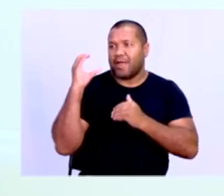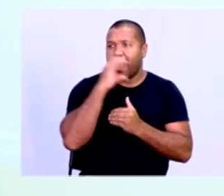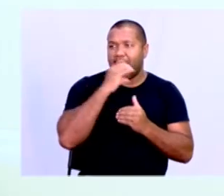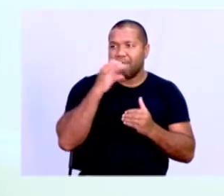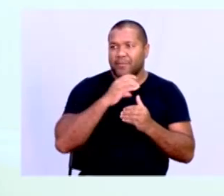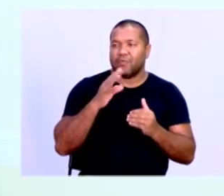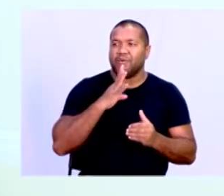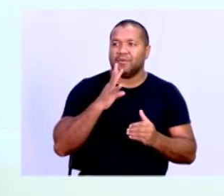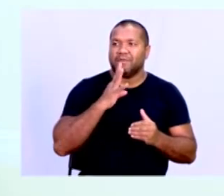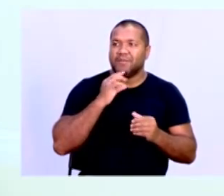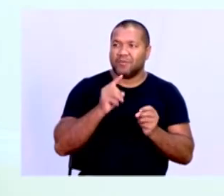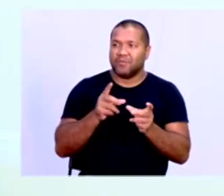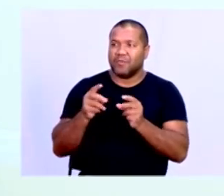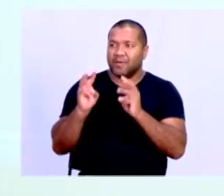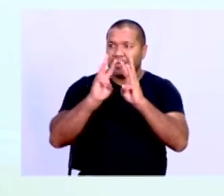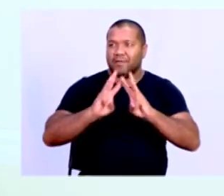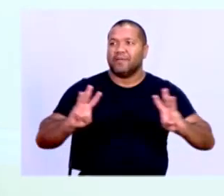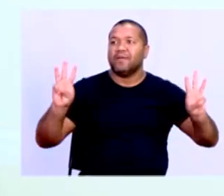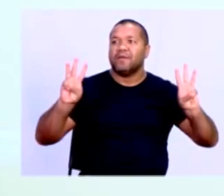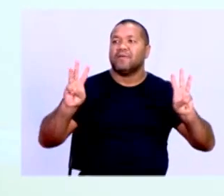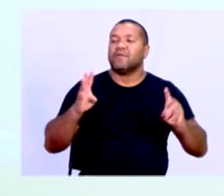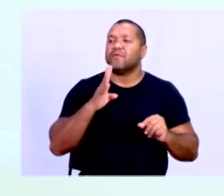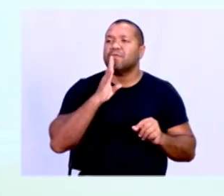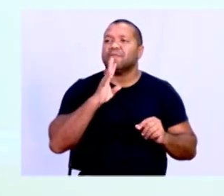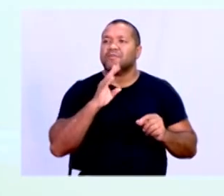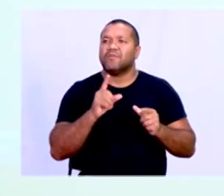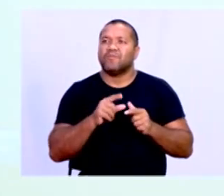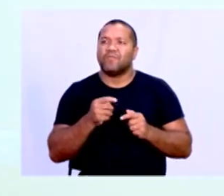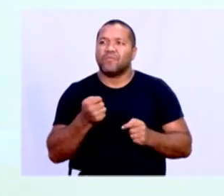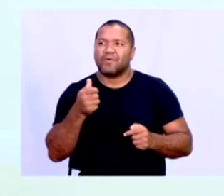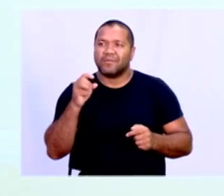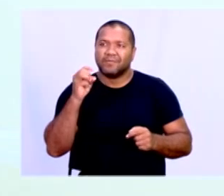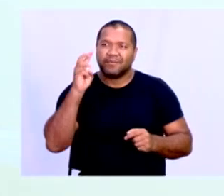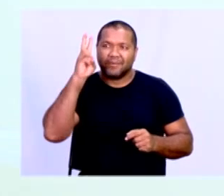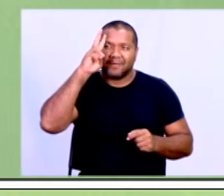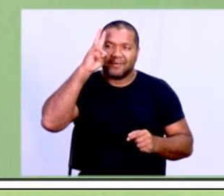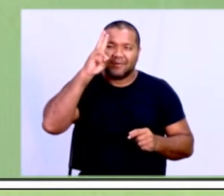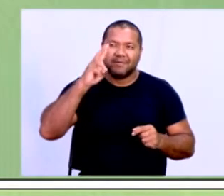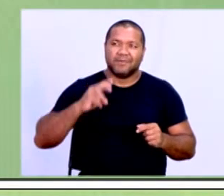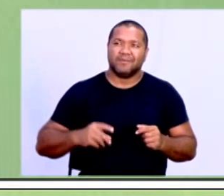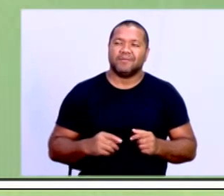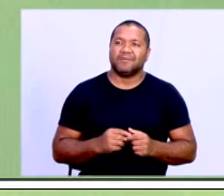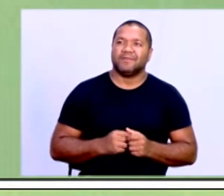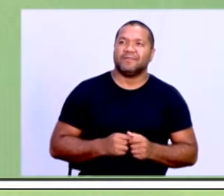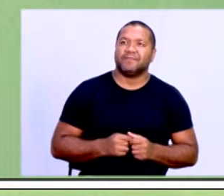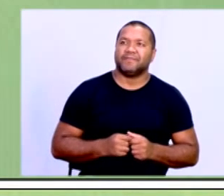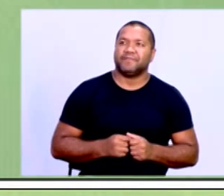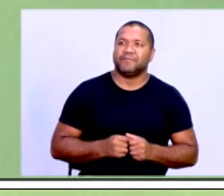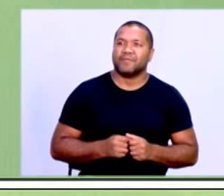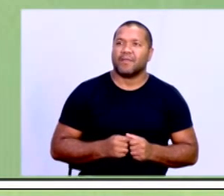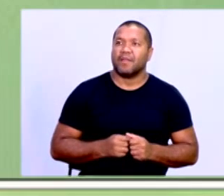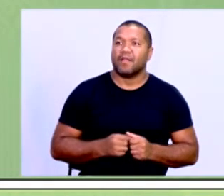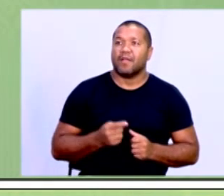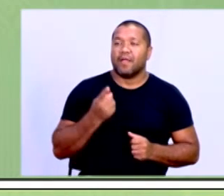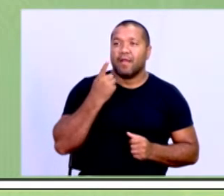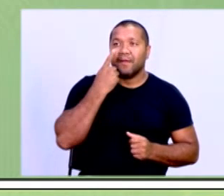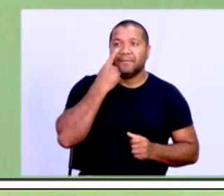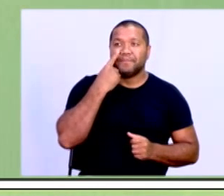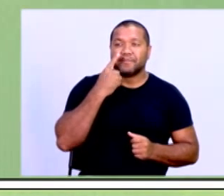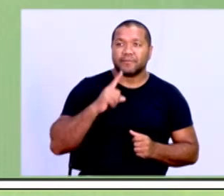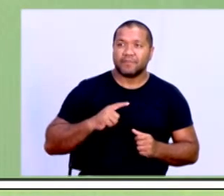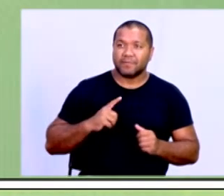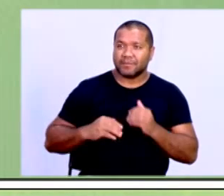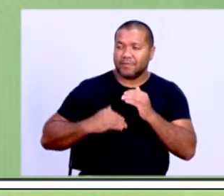web. E vamos conhecer um pouco da história do desenvolvimento ágil. Vamos ver aqui no nosso slide. Então, o desenvolvimento